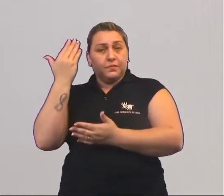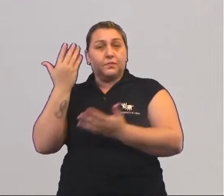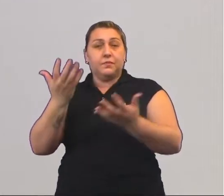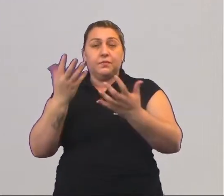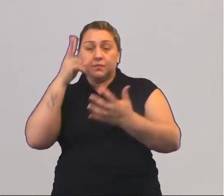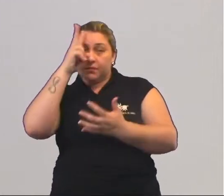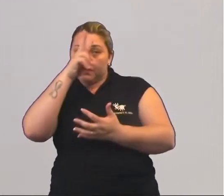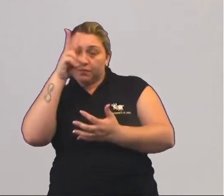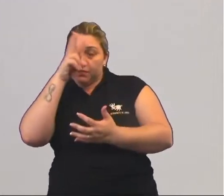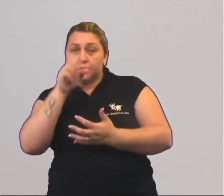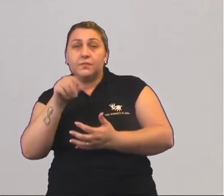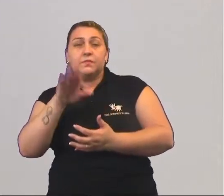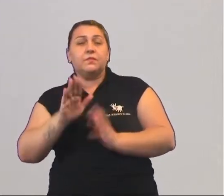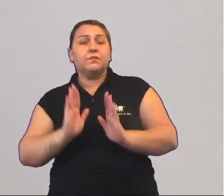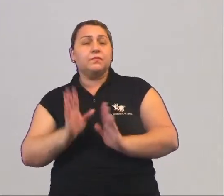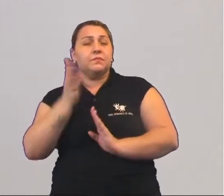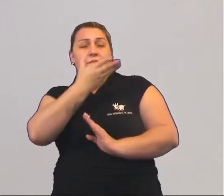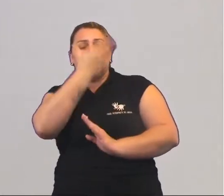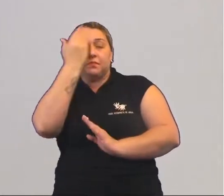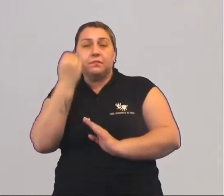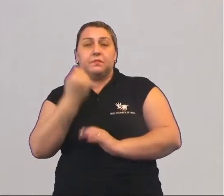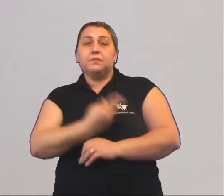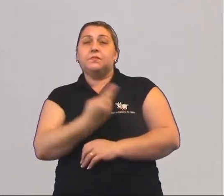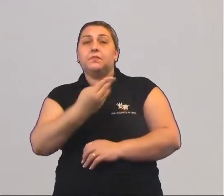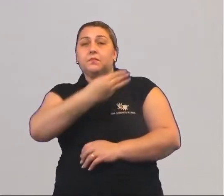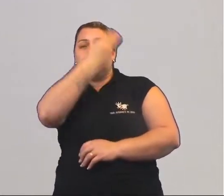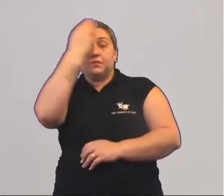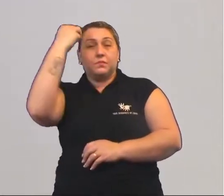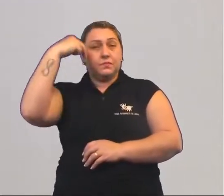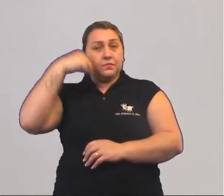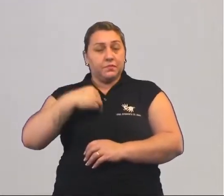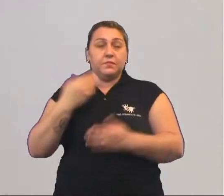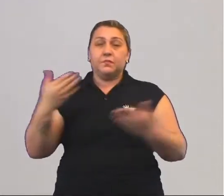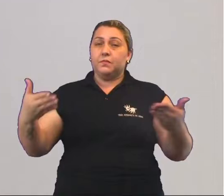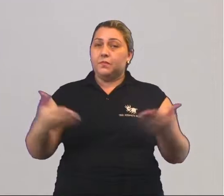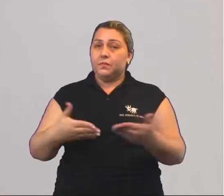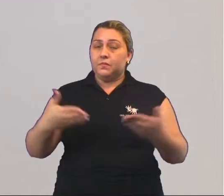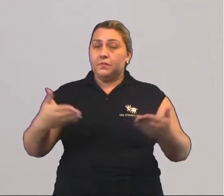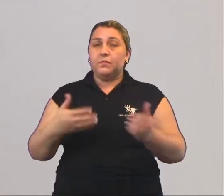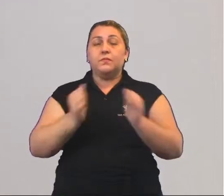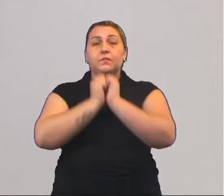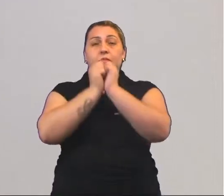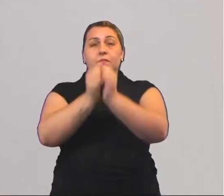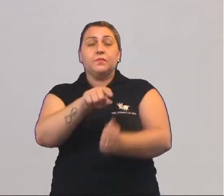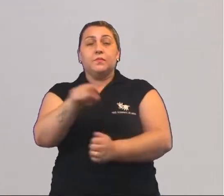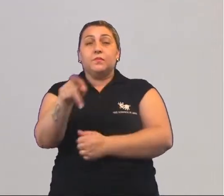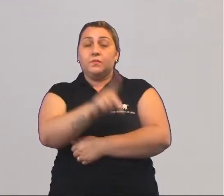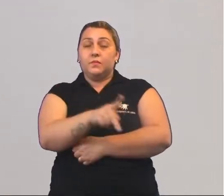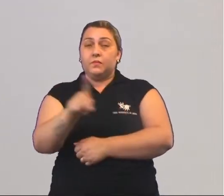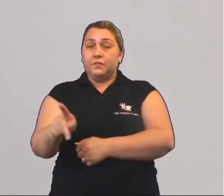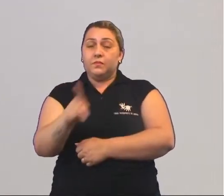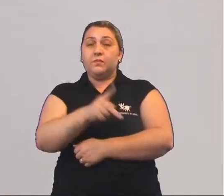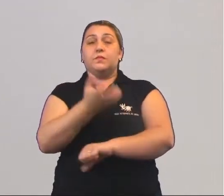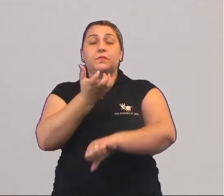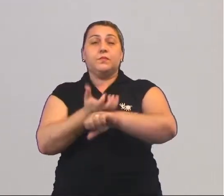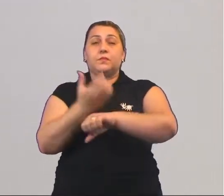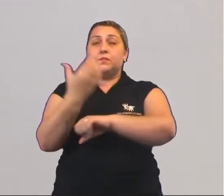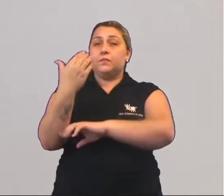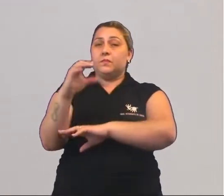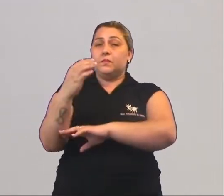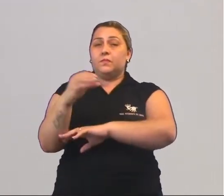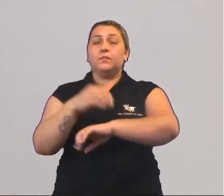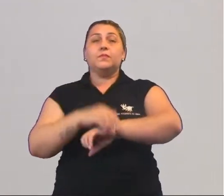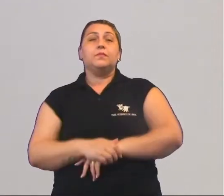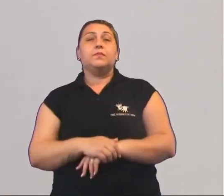Quero lembrar para quem já esqueceu que o meu nome é Marilane, tá certo? E hoje estarei com você como sua professora no componente